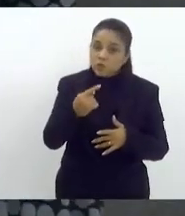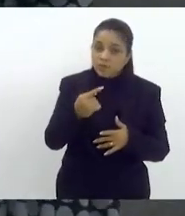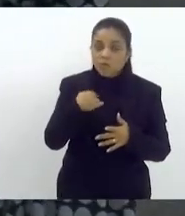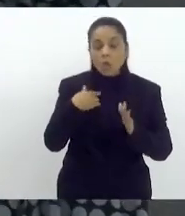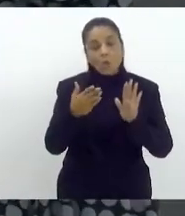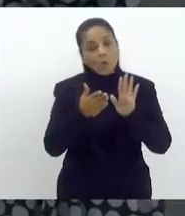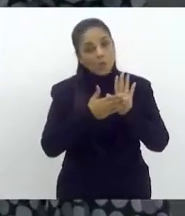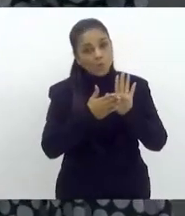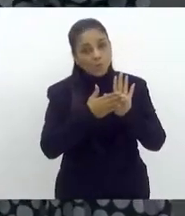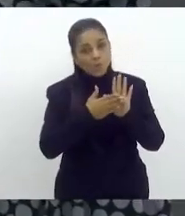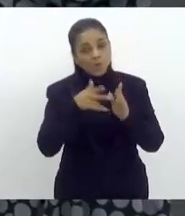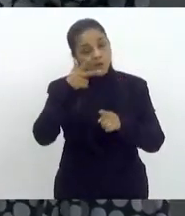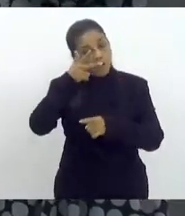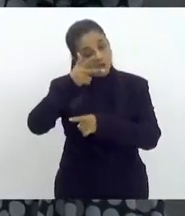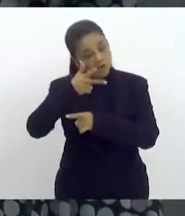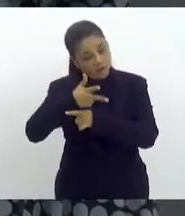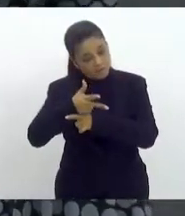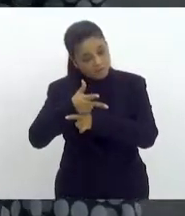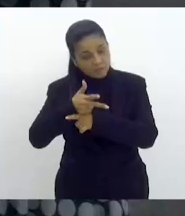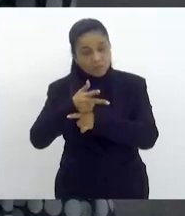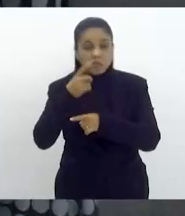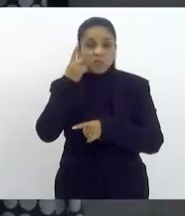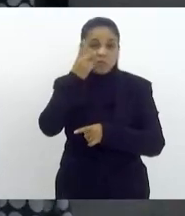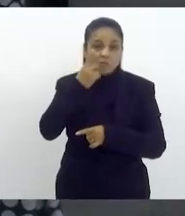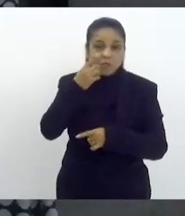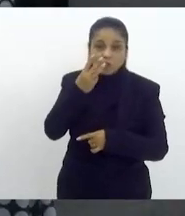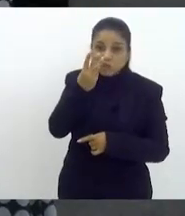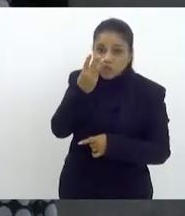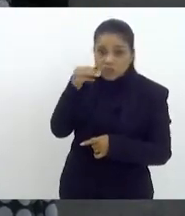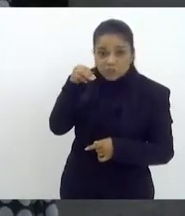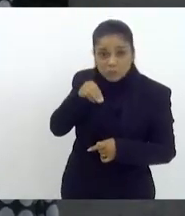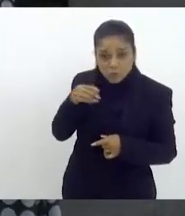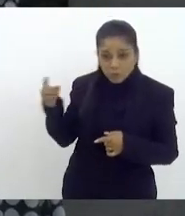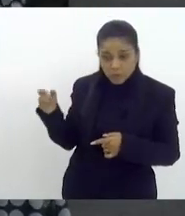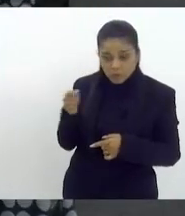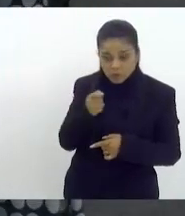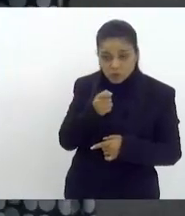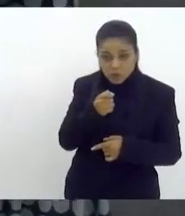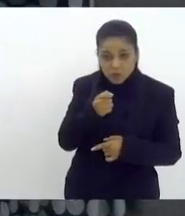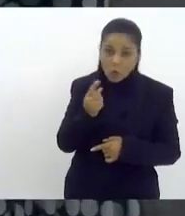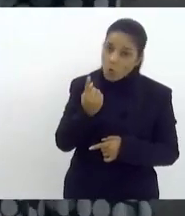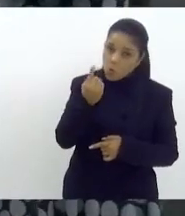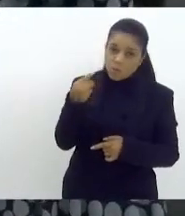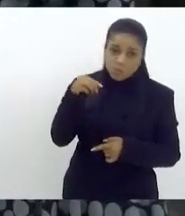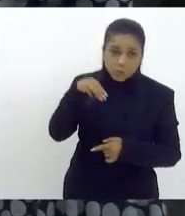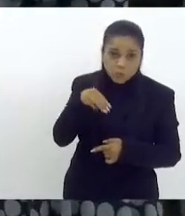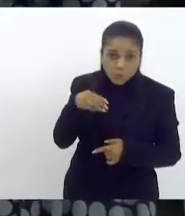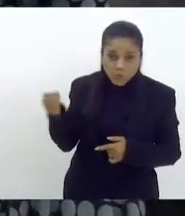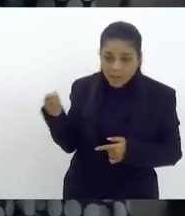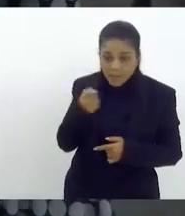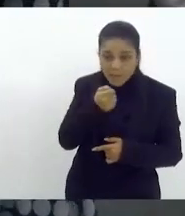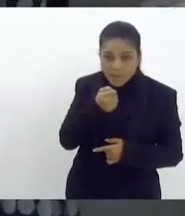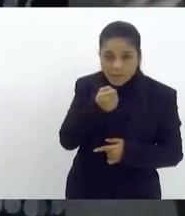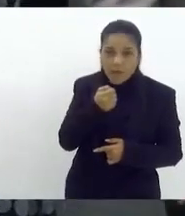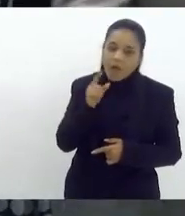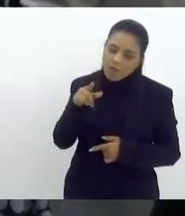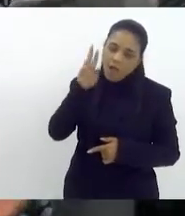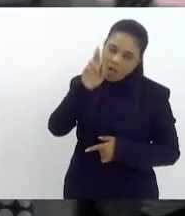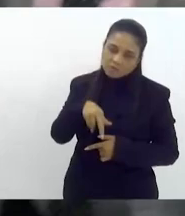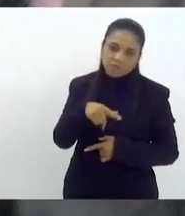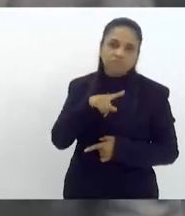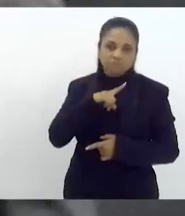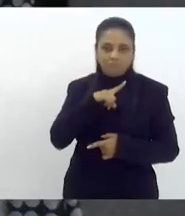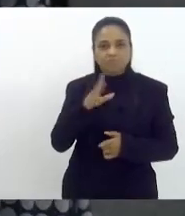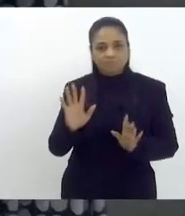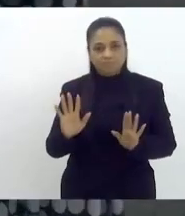peça a gravação se o deputado tiver levado três minutos para chegar aqui ou um que seja aí eles têm razão mas